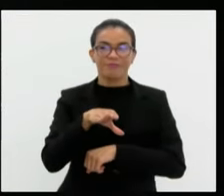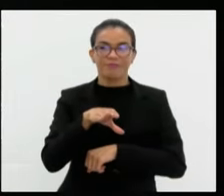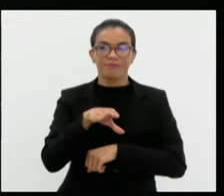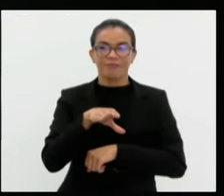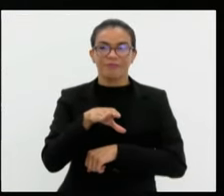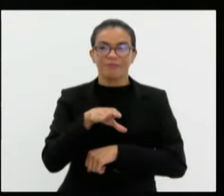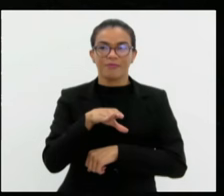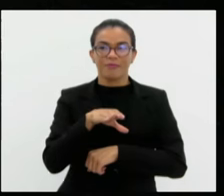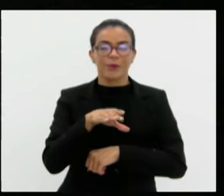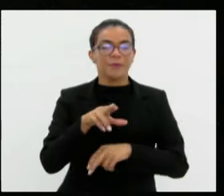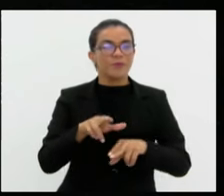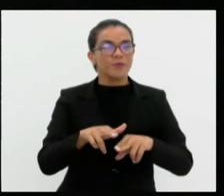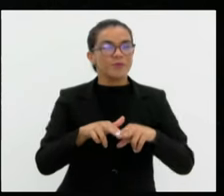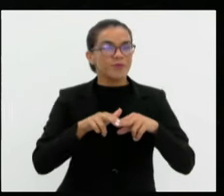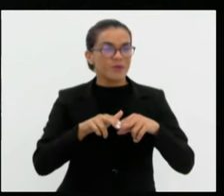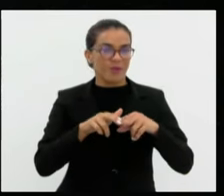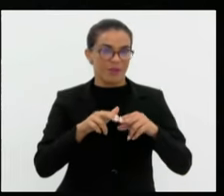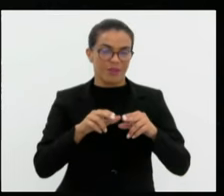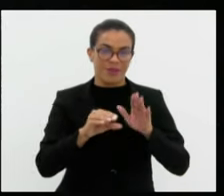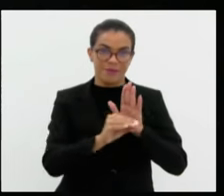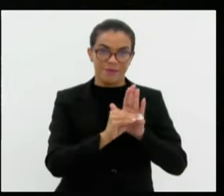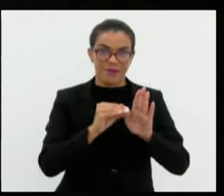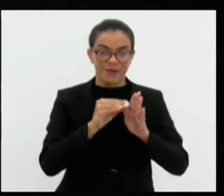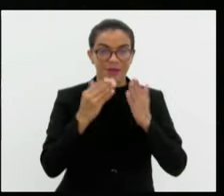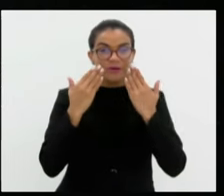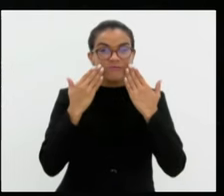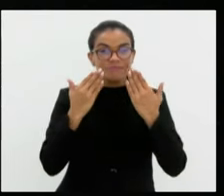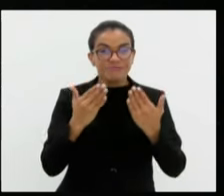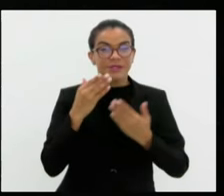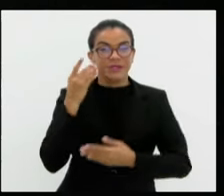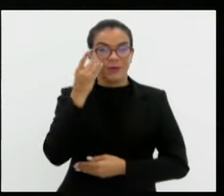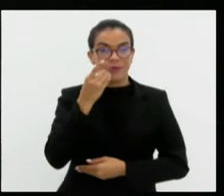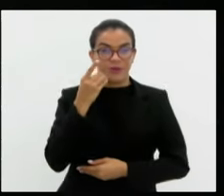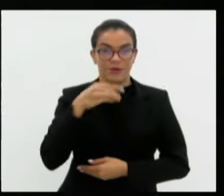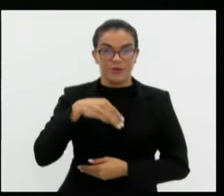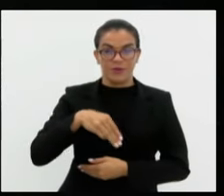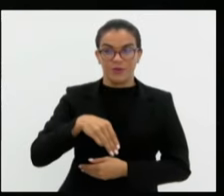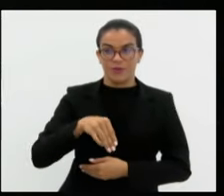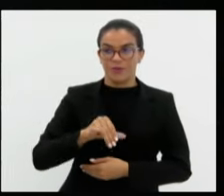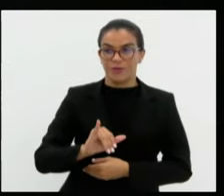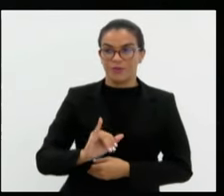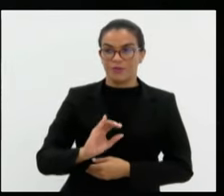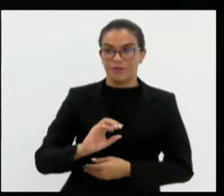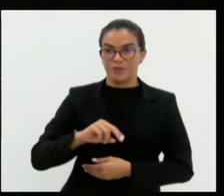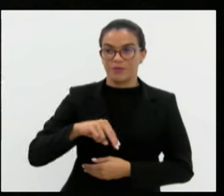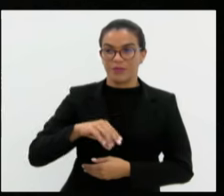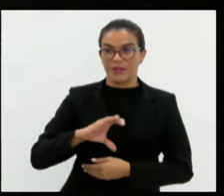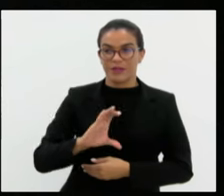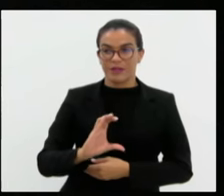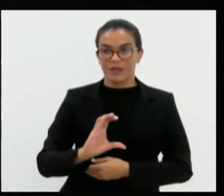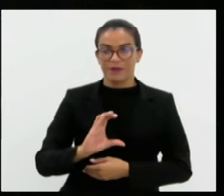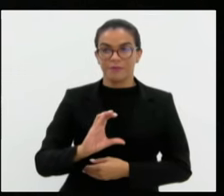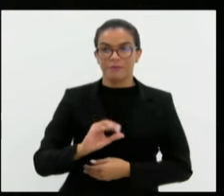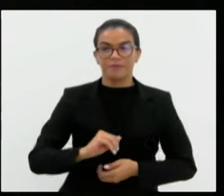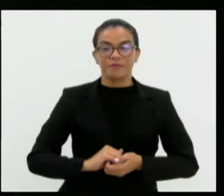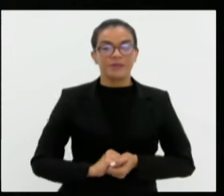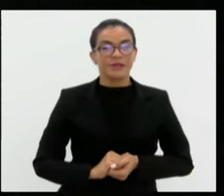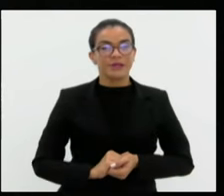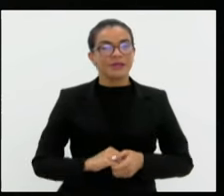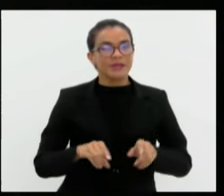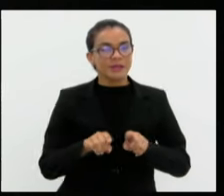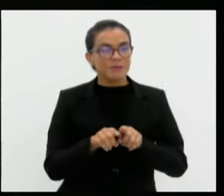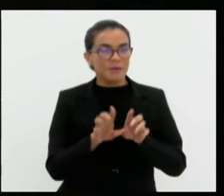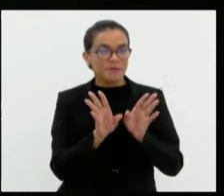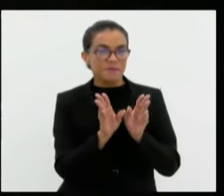da emenda apresentada inicialmente pelo deputado Mink. E eu queria que, de maneira muito